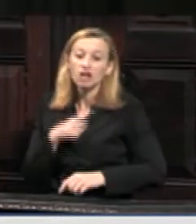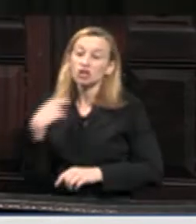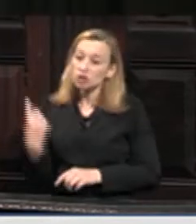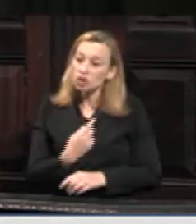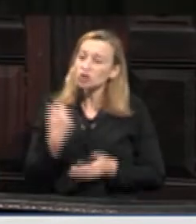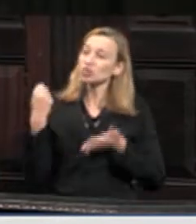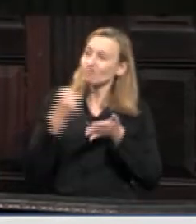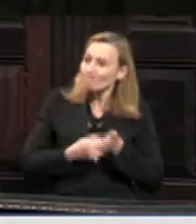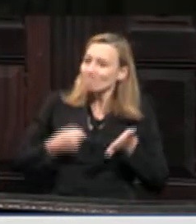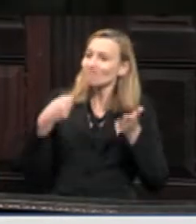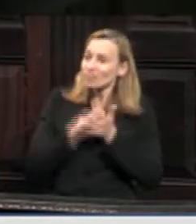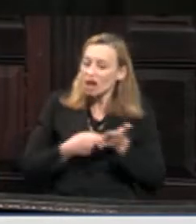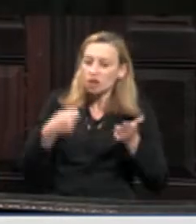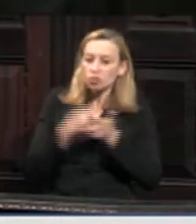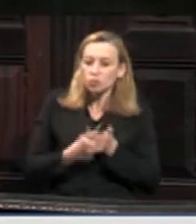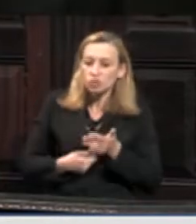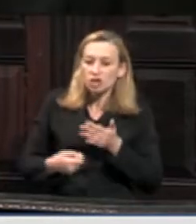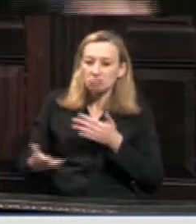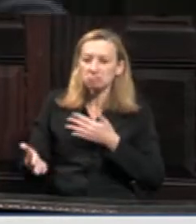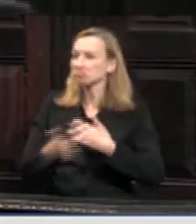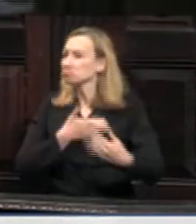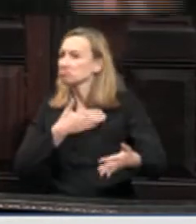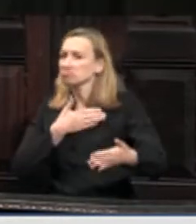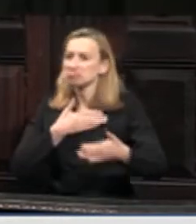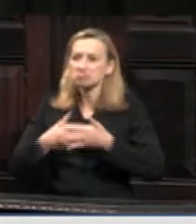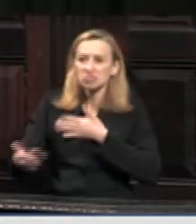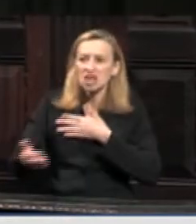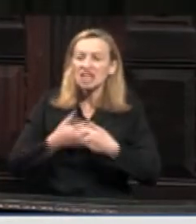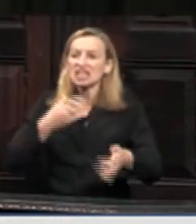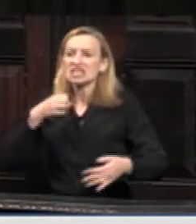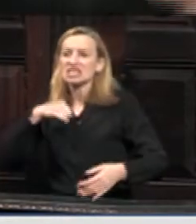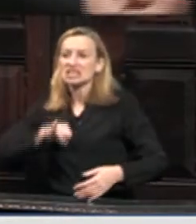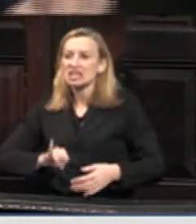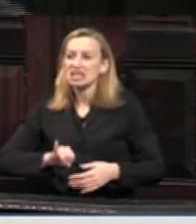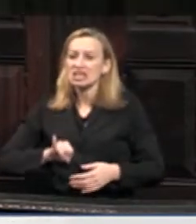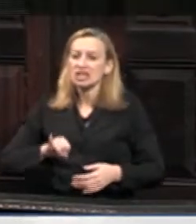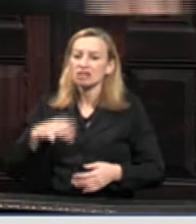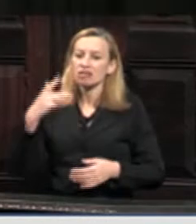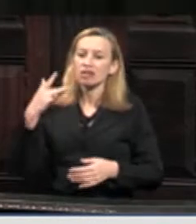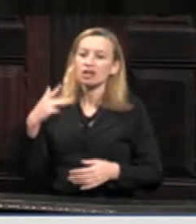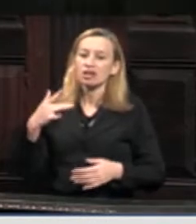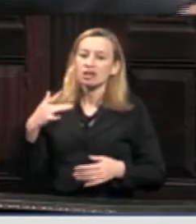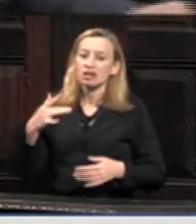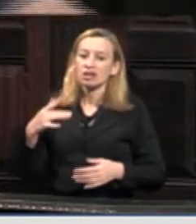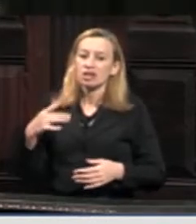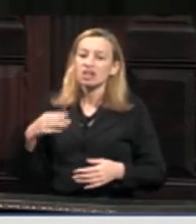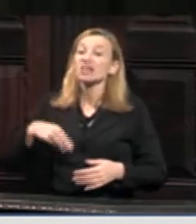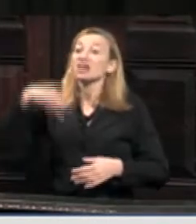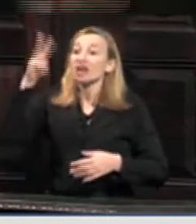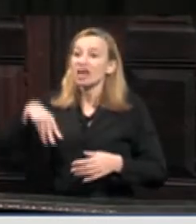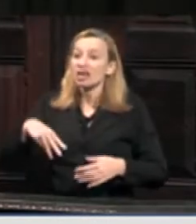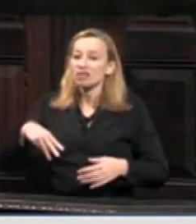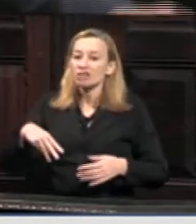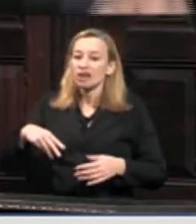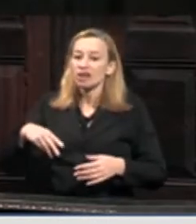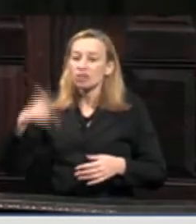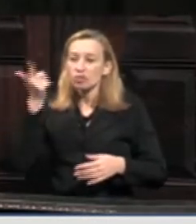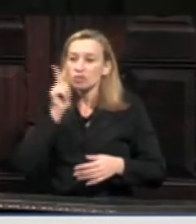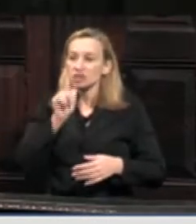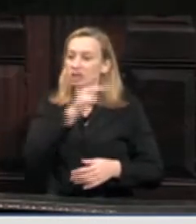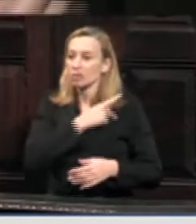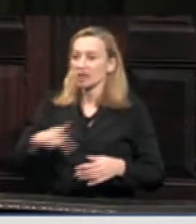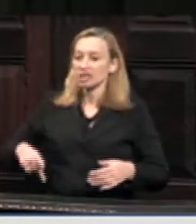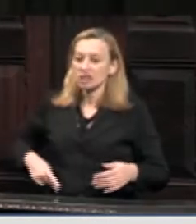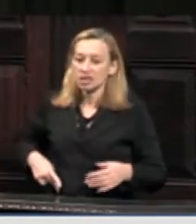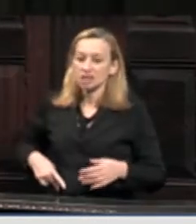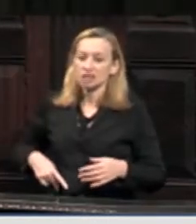resistindo, independentemente do resultado eleitoral, contra a ameaça fascista, contra o obscurantismo, contra a barbárie que ameaça